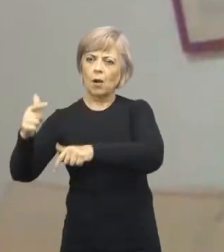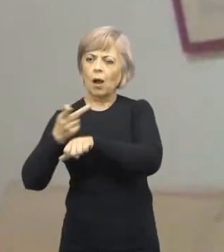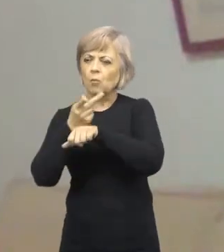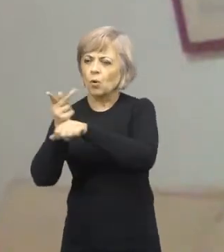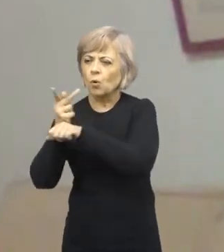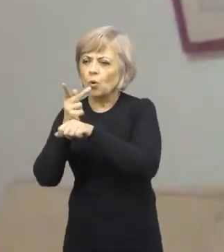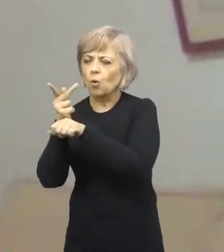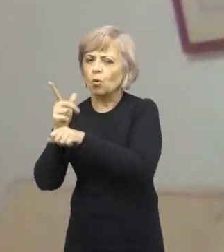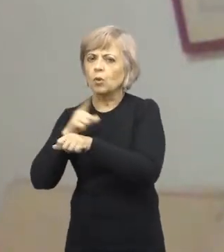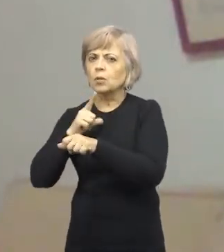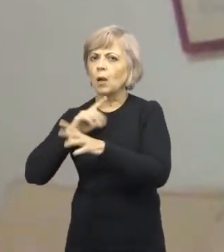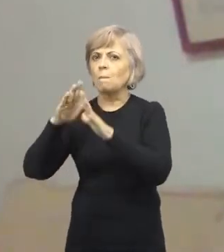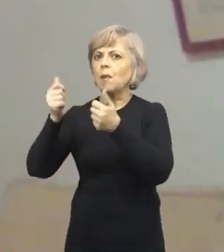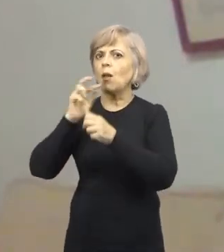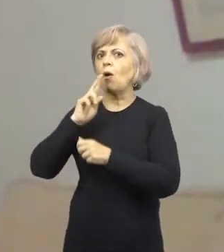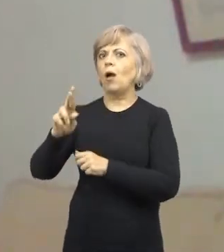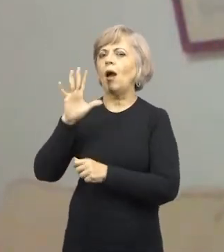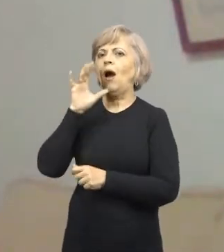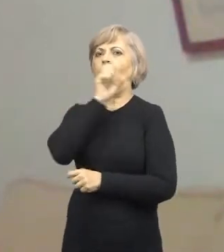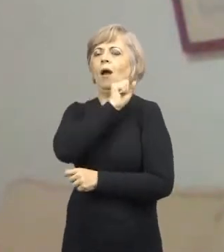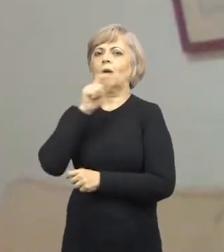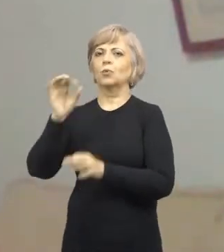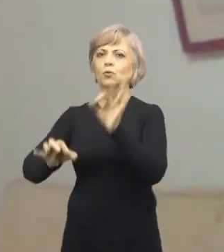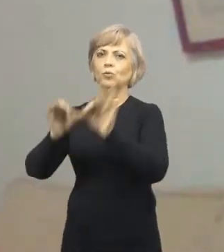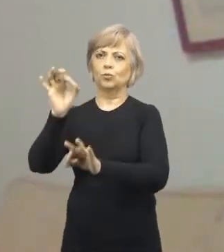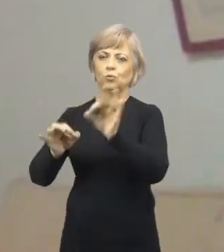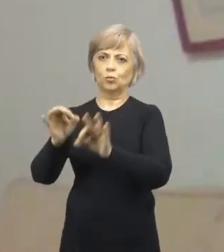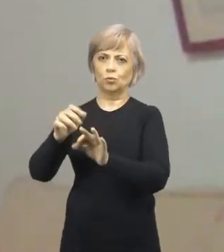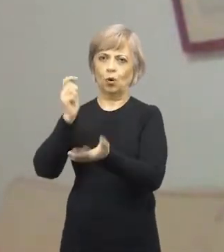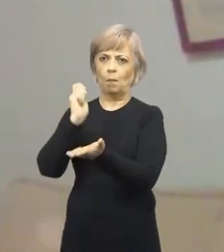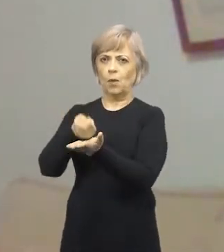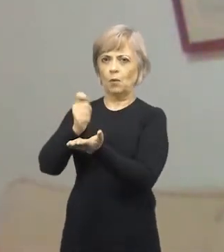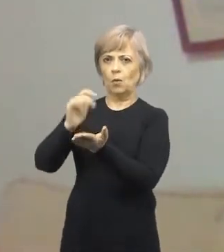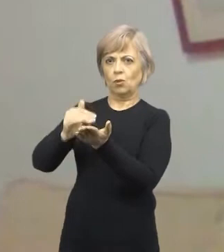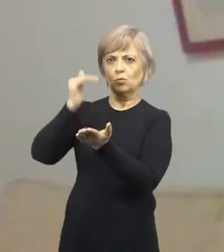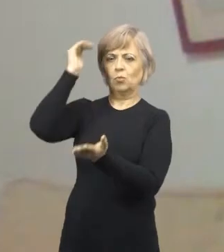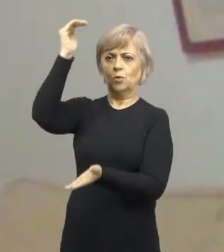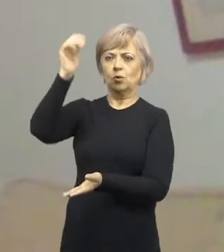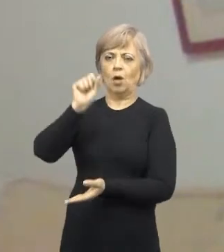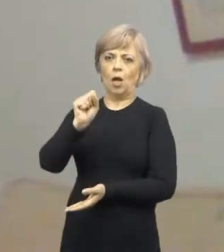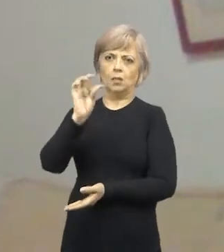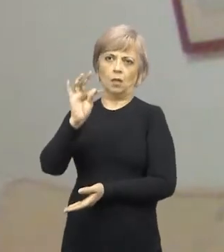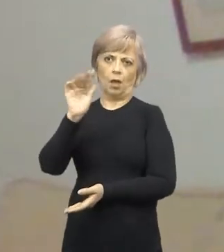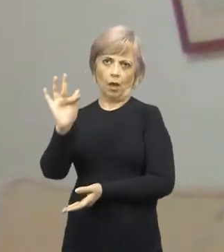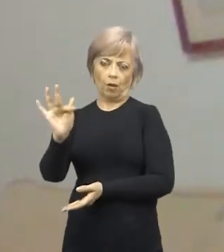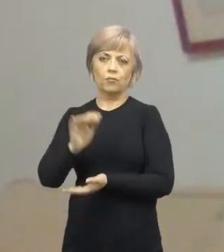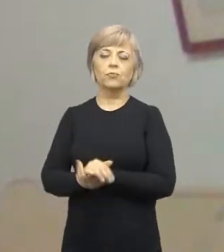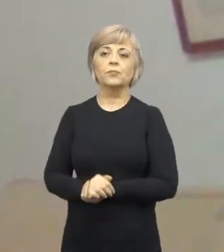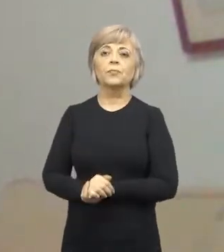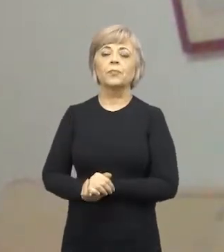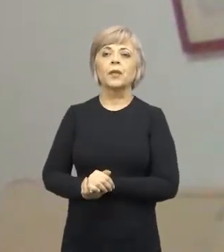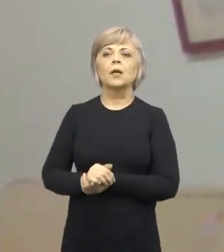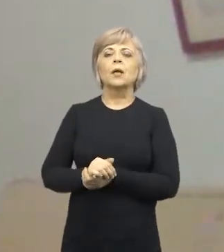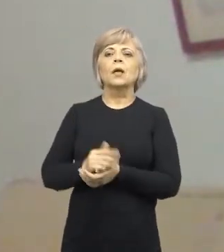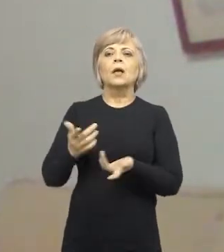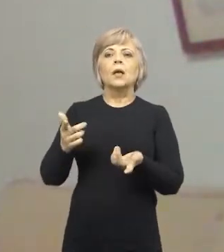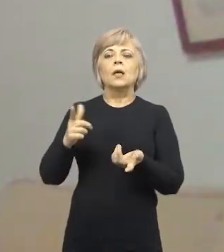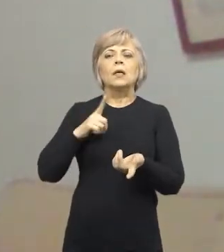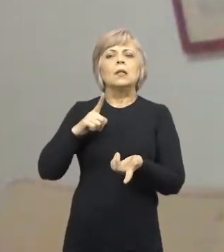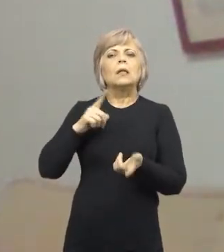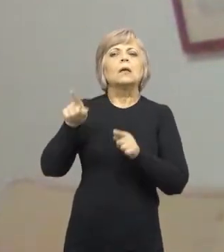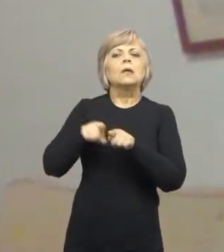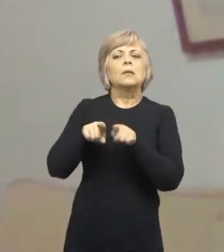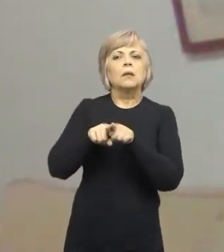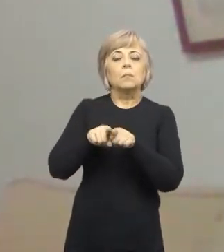procurando obter o melhor resultado nos julgamentos nos tribunais superiores, Superior Tribunal de Justiça, Supremo Tribunal Federal,